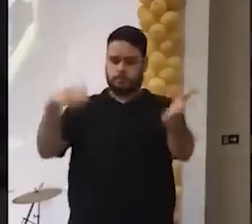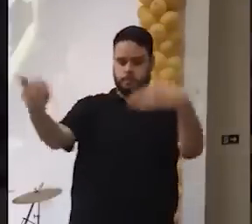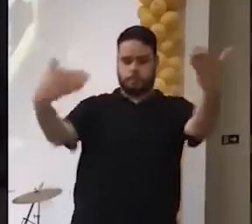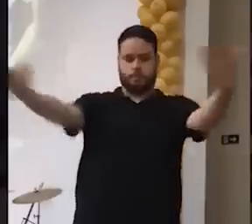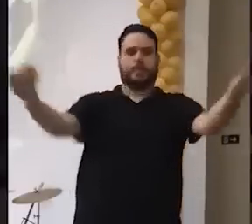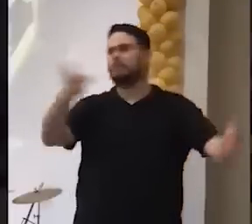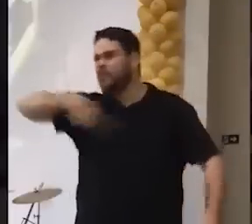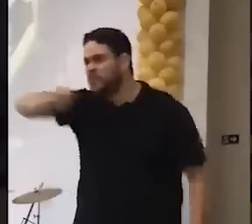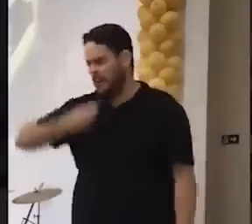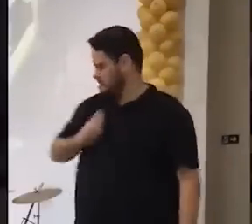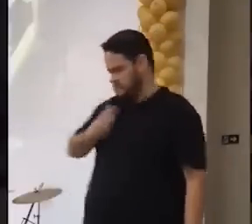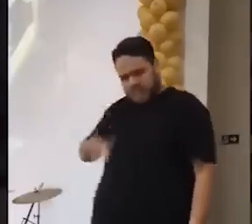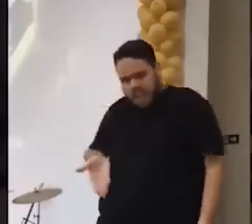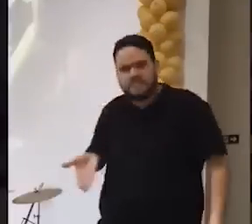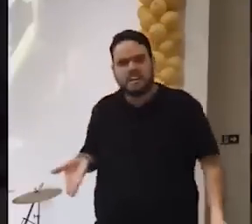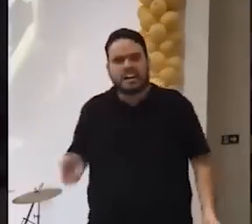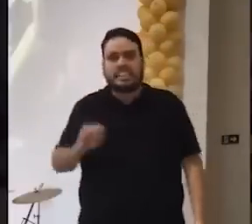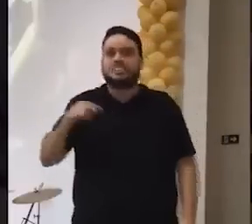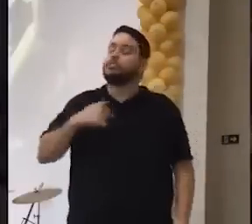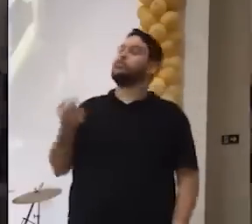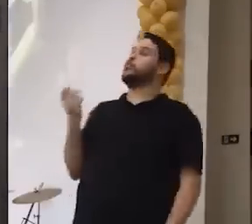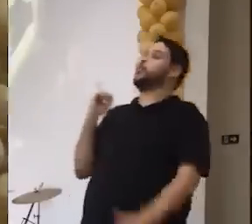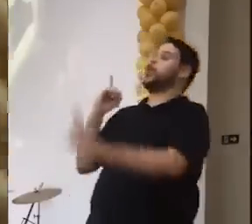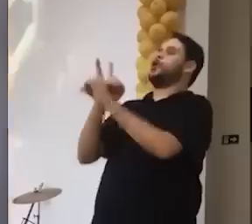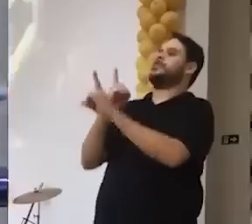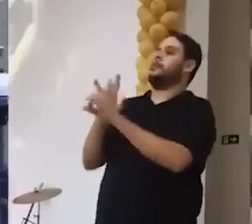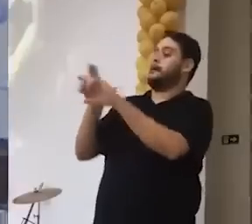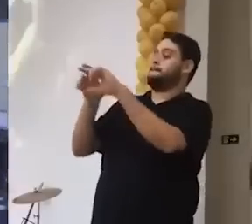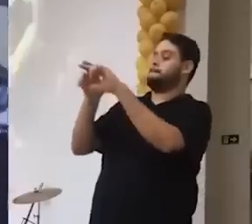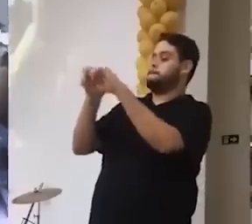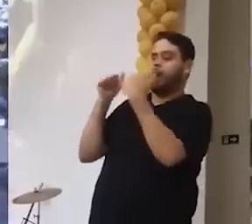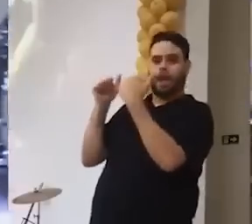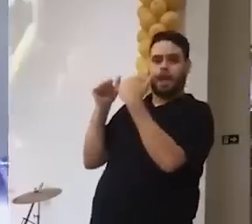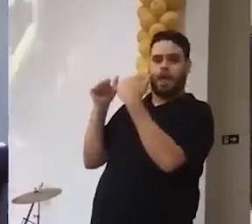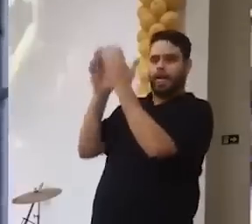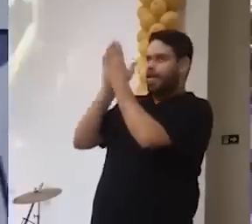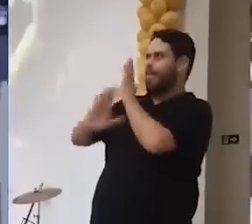Se você não encontra motivo para agradecer a Deus, deixa eu lhe fazer algumas perguntinhas.